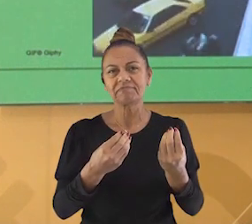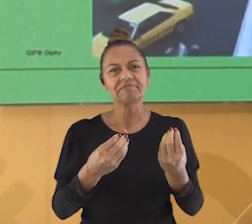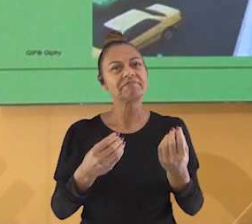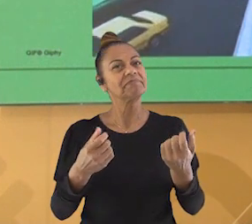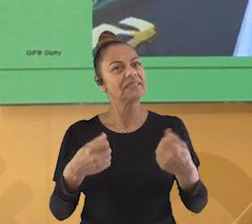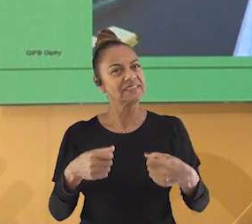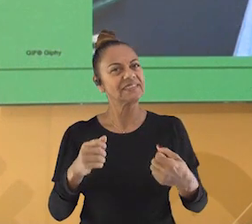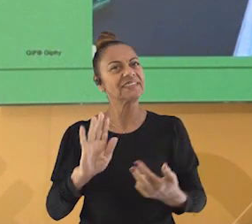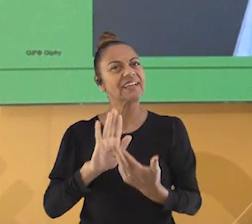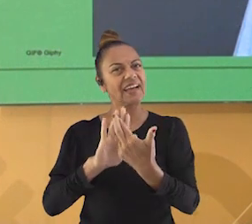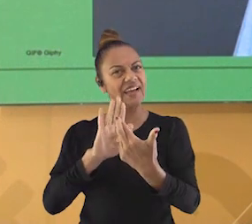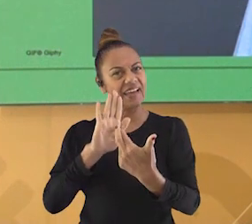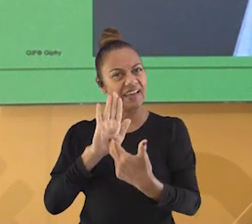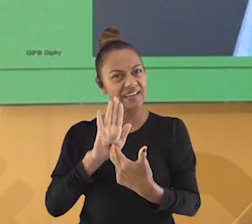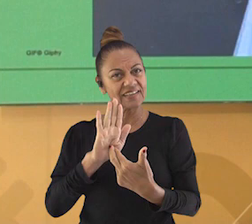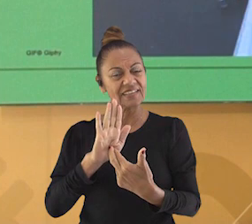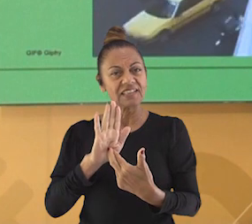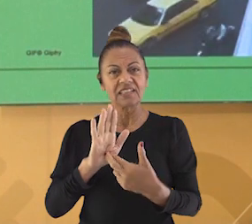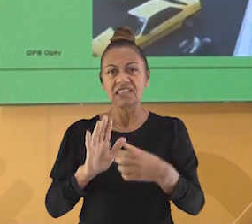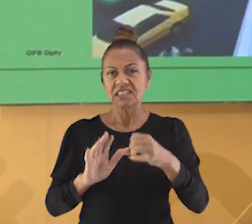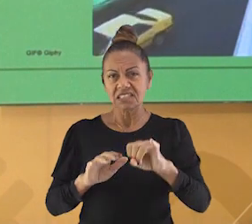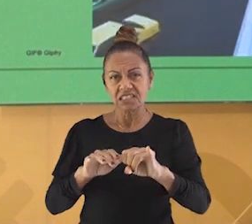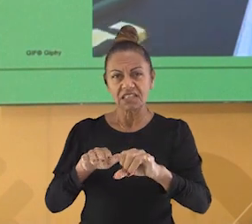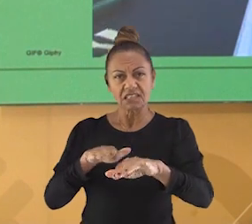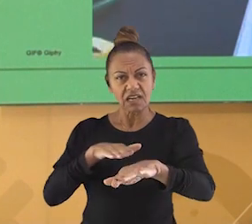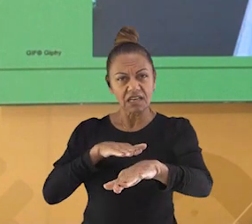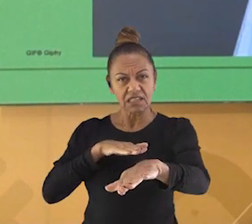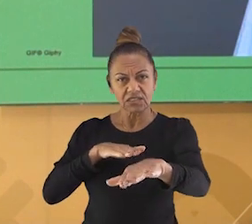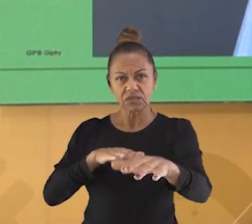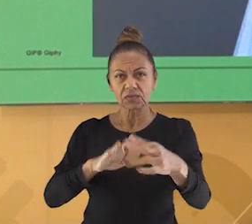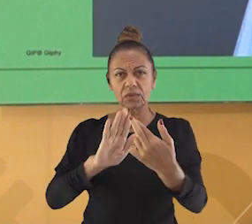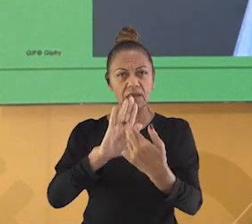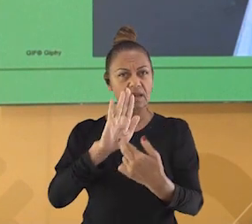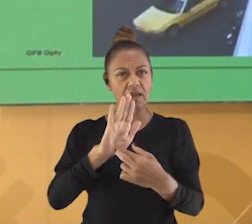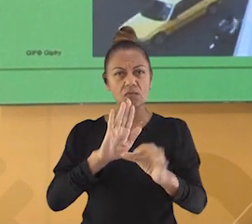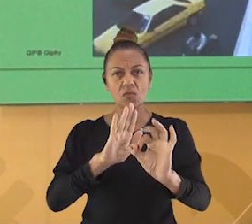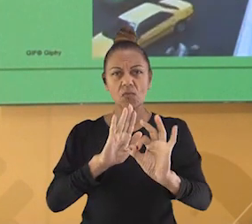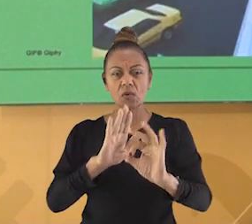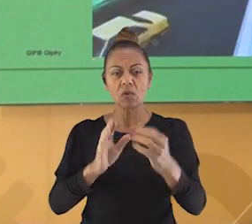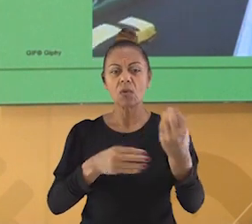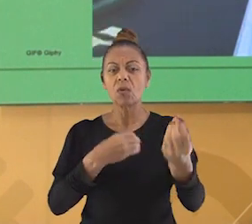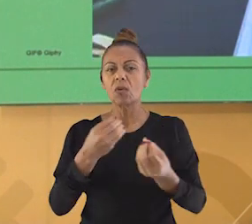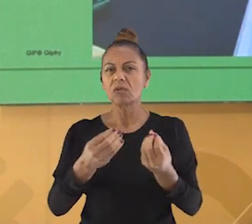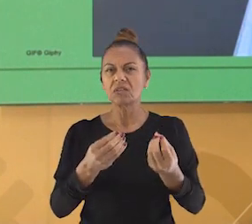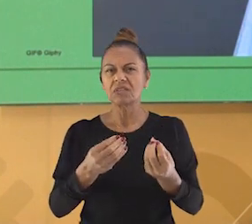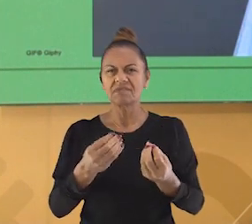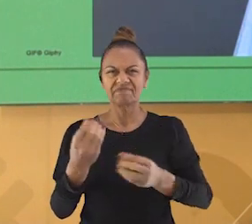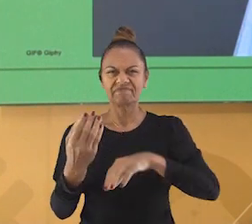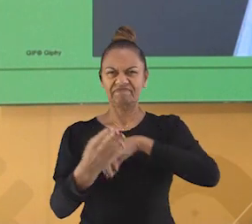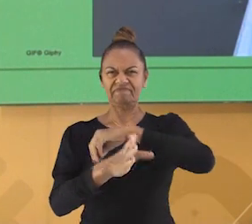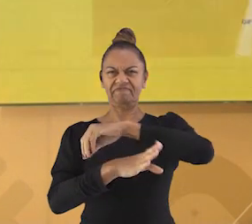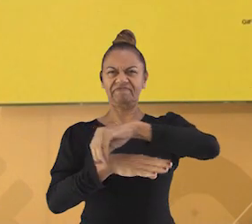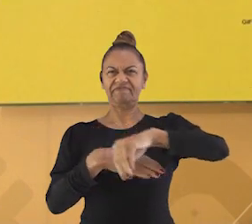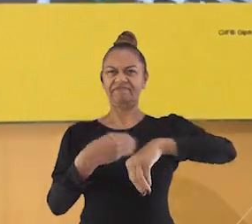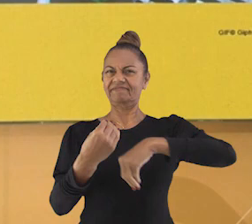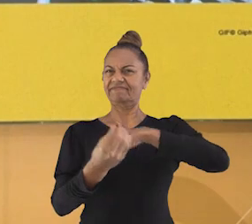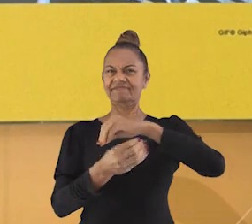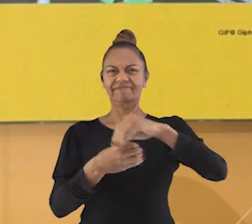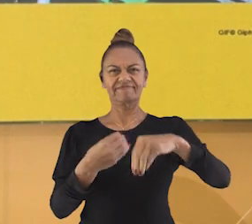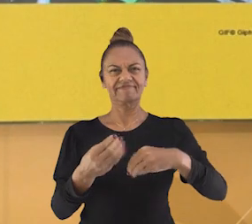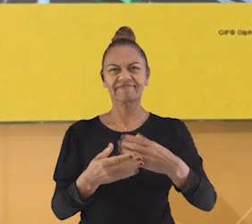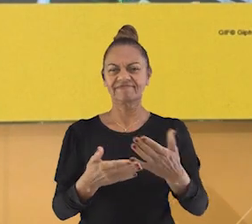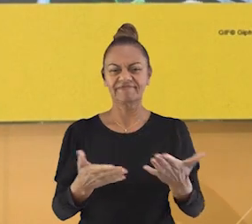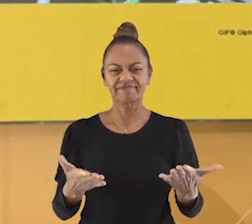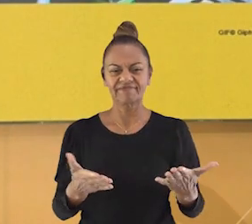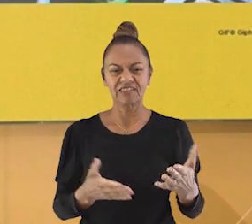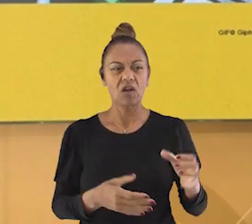segurança? Se não houvessem regras de trânsito, seria muito difícil e perigoso atravessar essa rua.